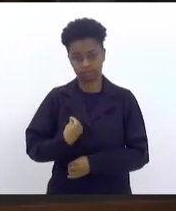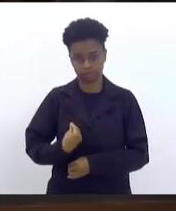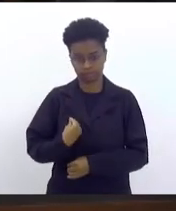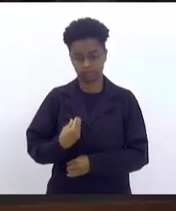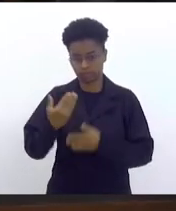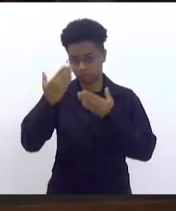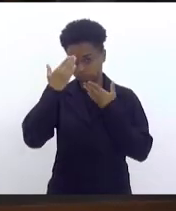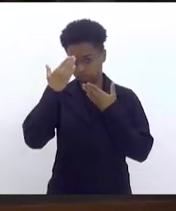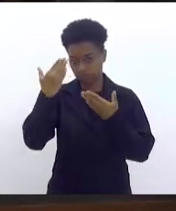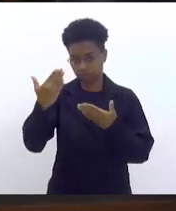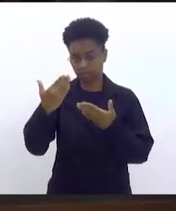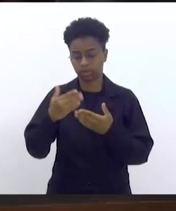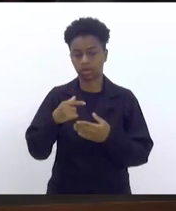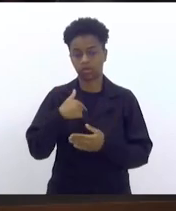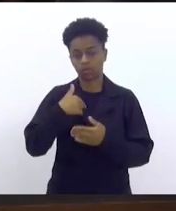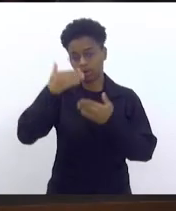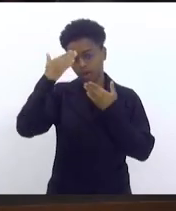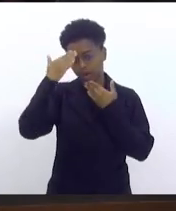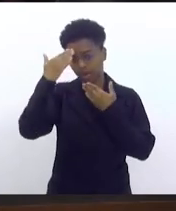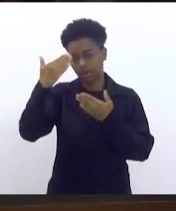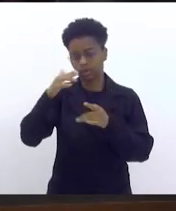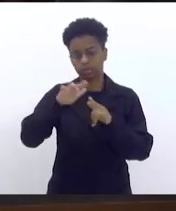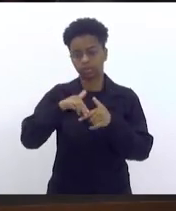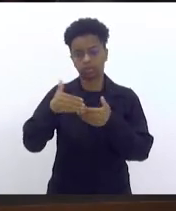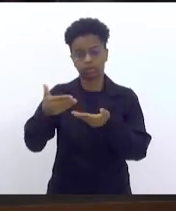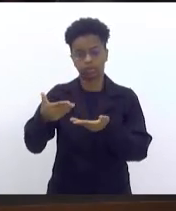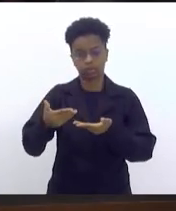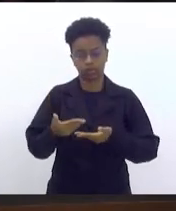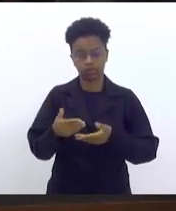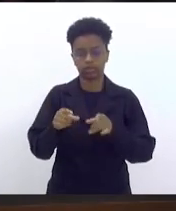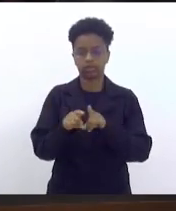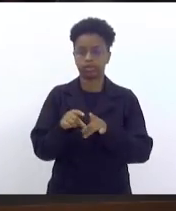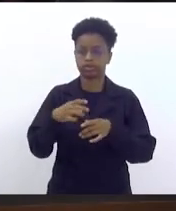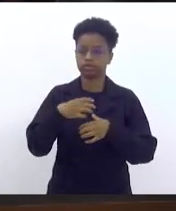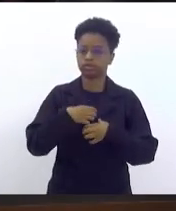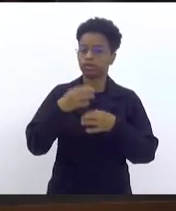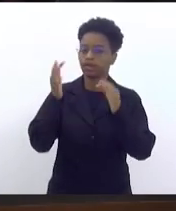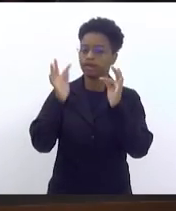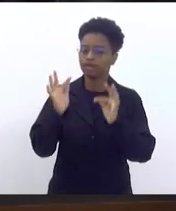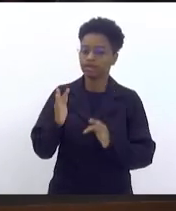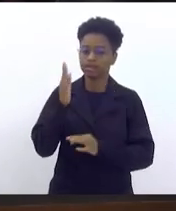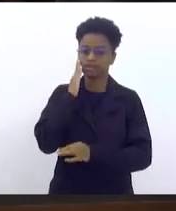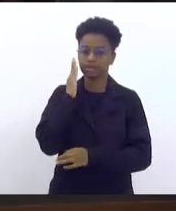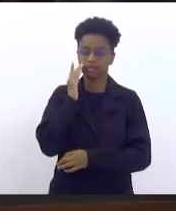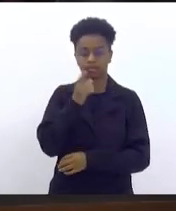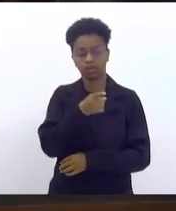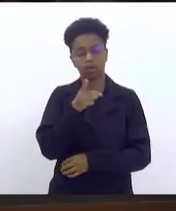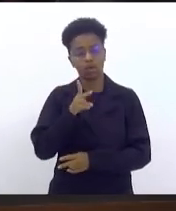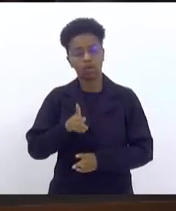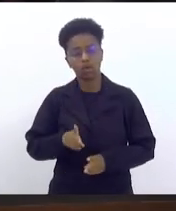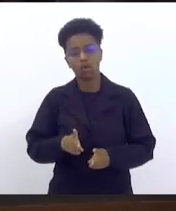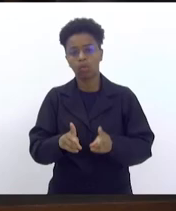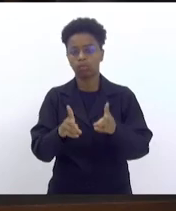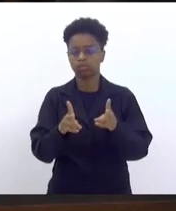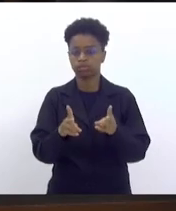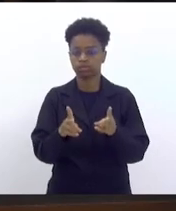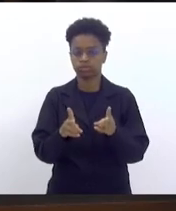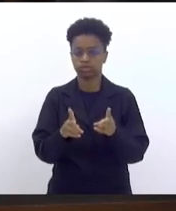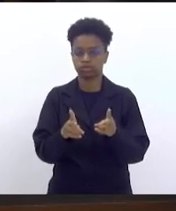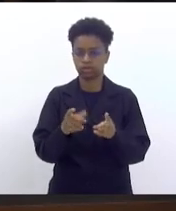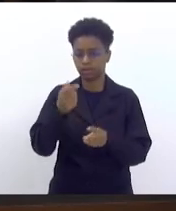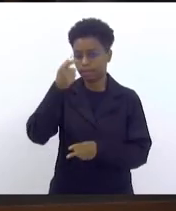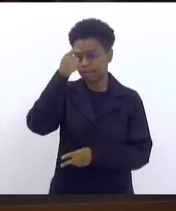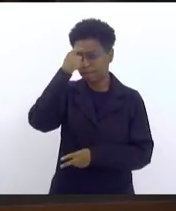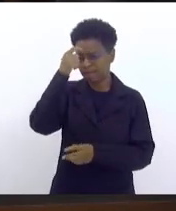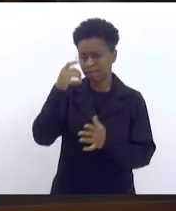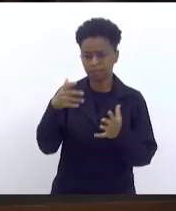muito obrigado agradeço pela pelo convite e fico feliz de saber que o senhor continua com essa com essa